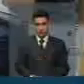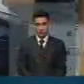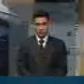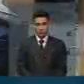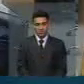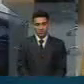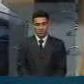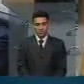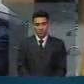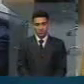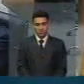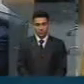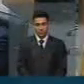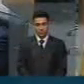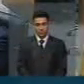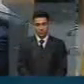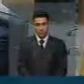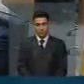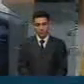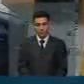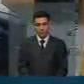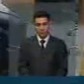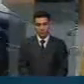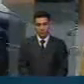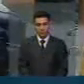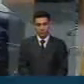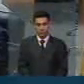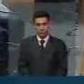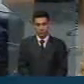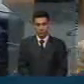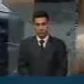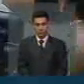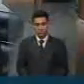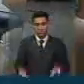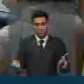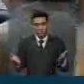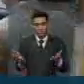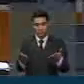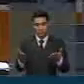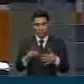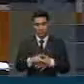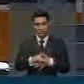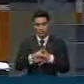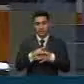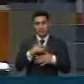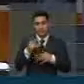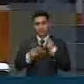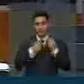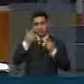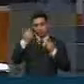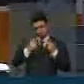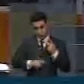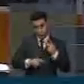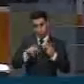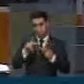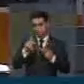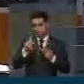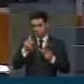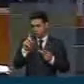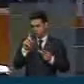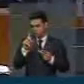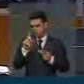Muito obrigado, deputado Paulo Abiaque. Agora, para a comunicação de liderança pelo PTB, concedo a